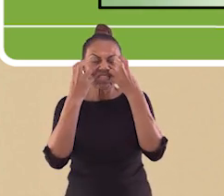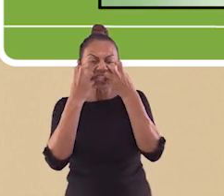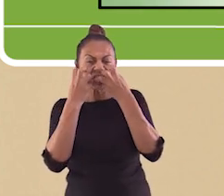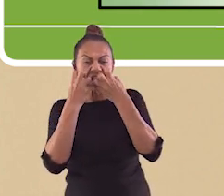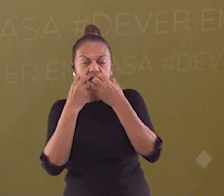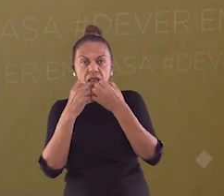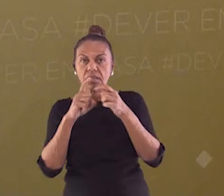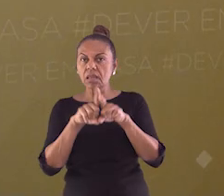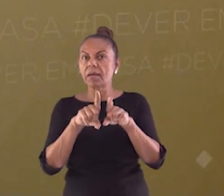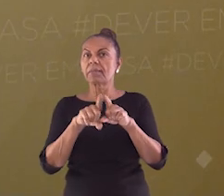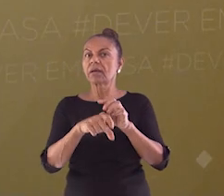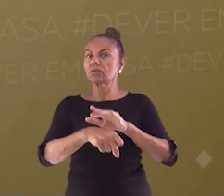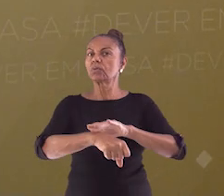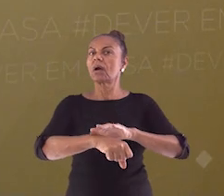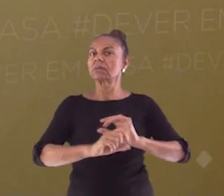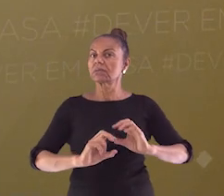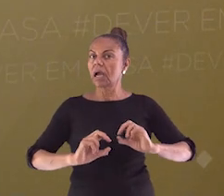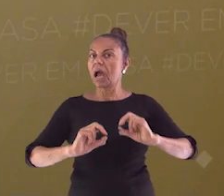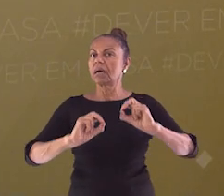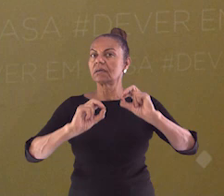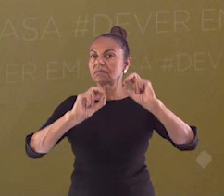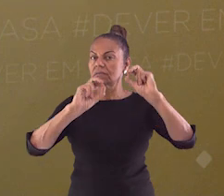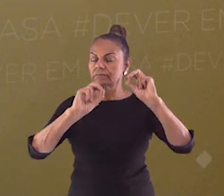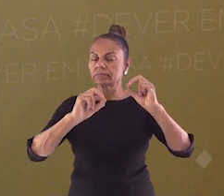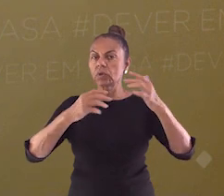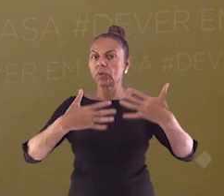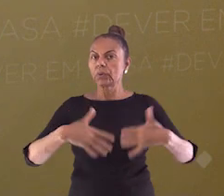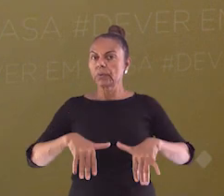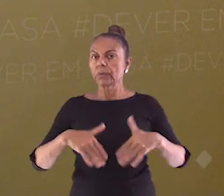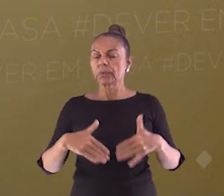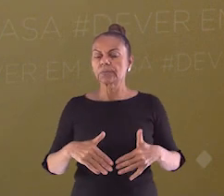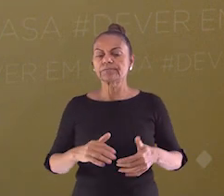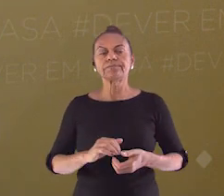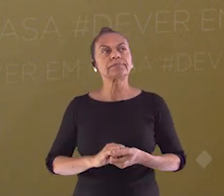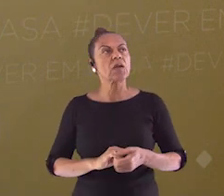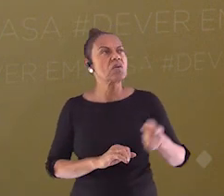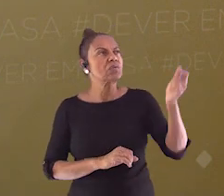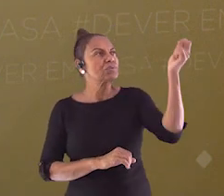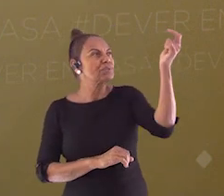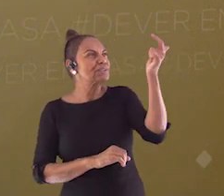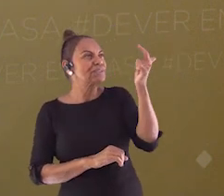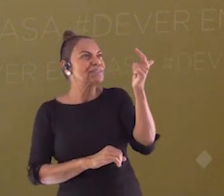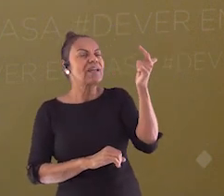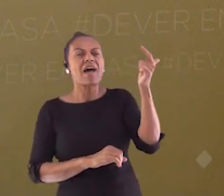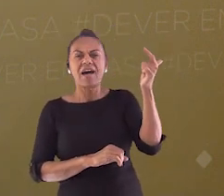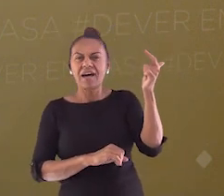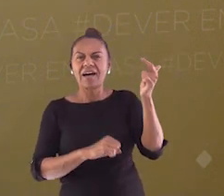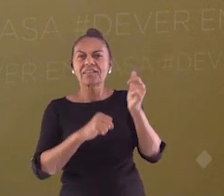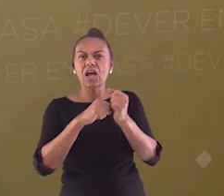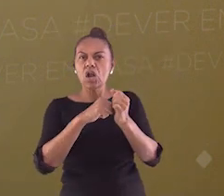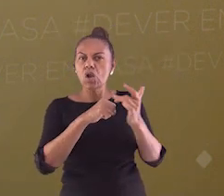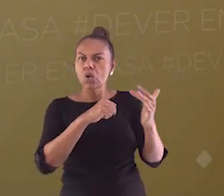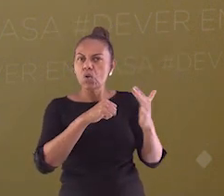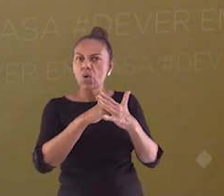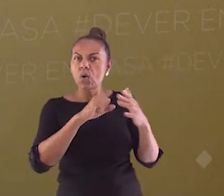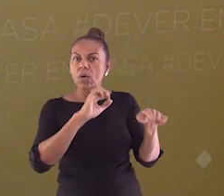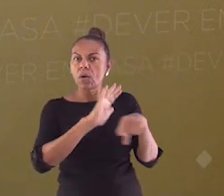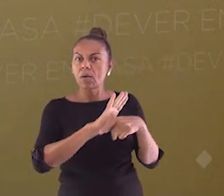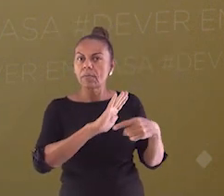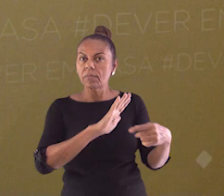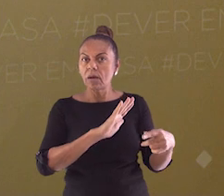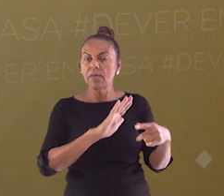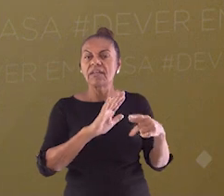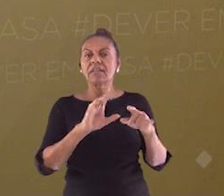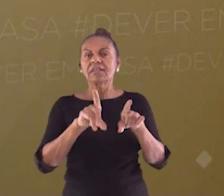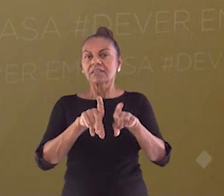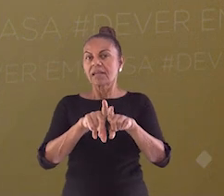pele. O Sol, assim como qualquer estrela de luz própria, é formado por uma enorme bola de gases